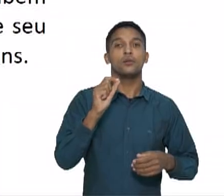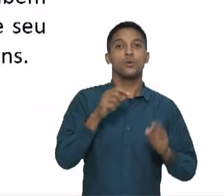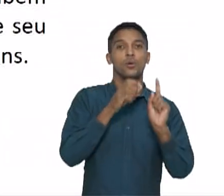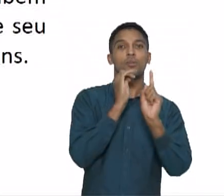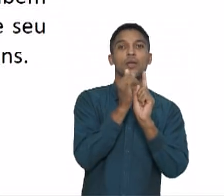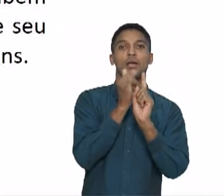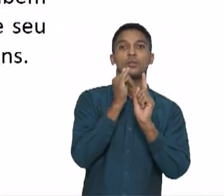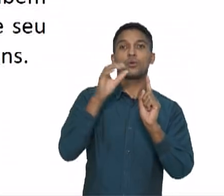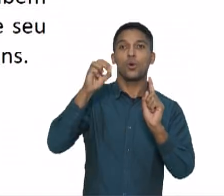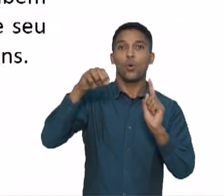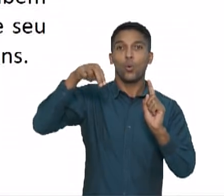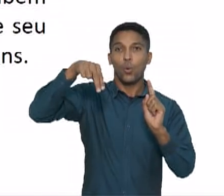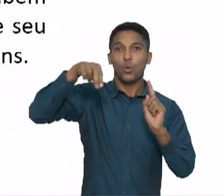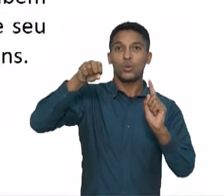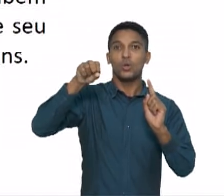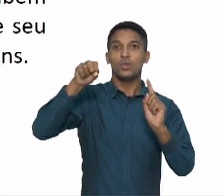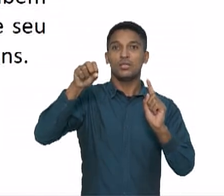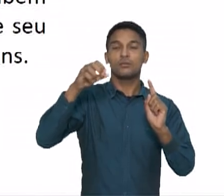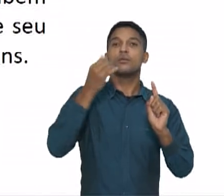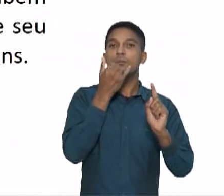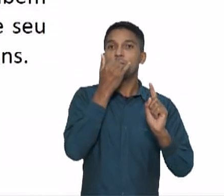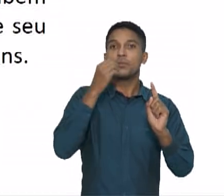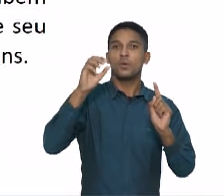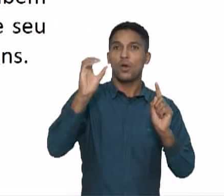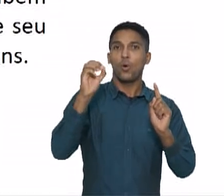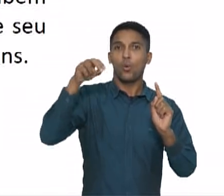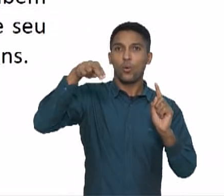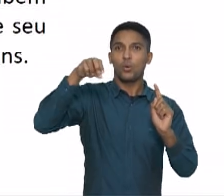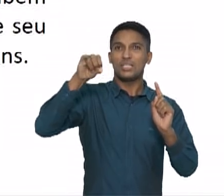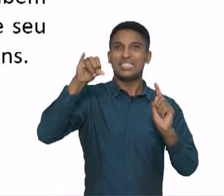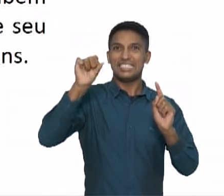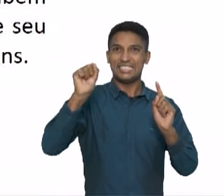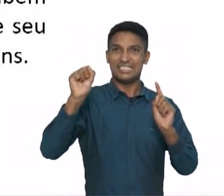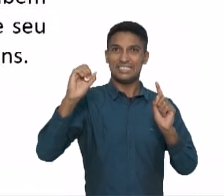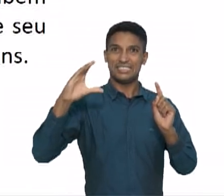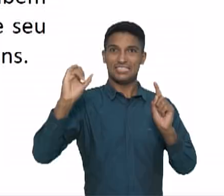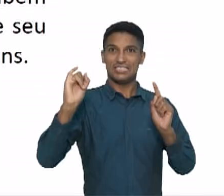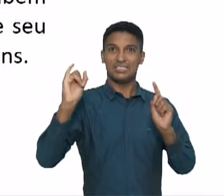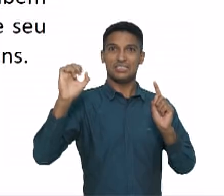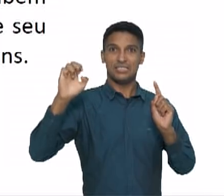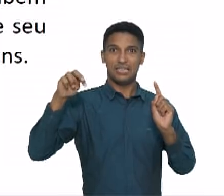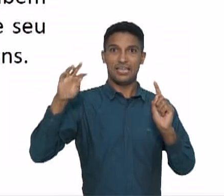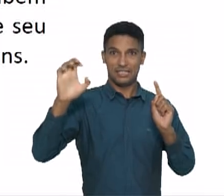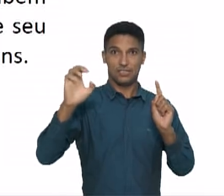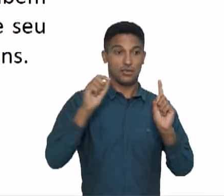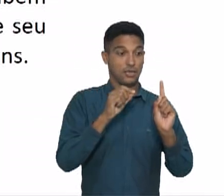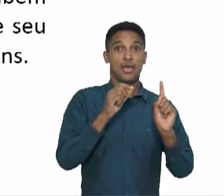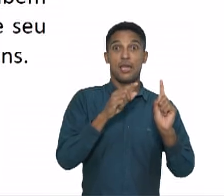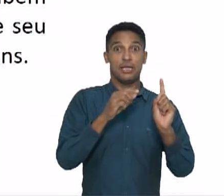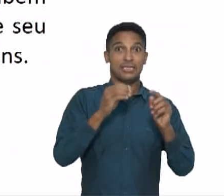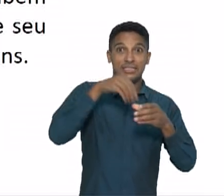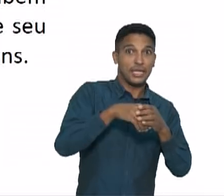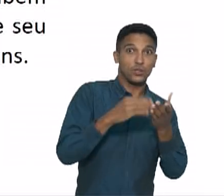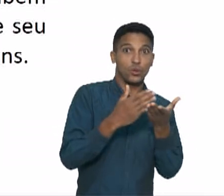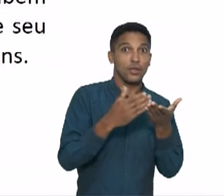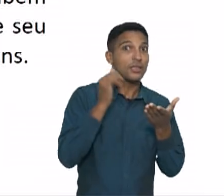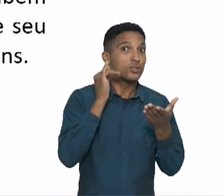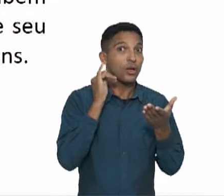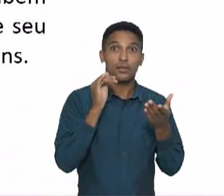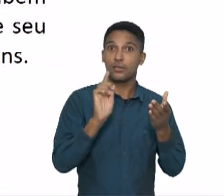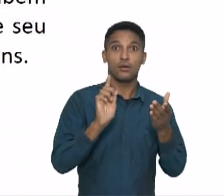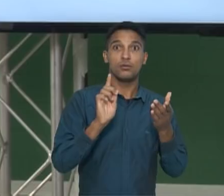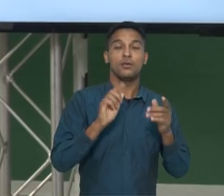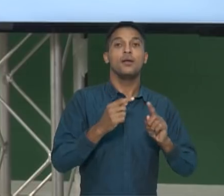é um tipo de narrador que também não aparece no decorrer da história, porém é de seu conhecimento passado, futuro